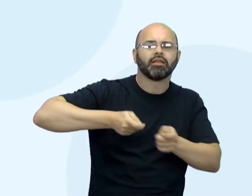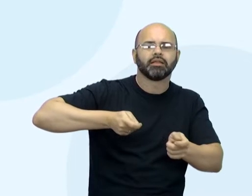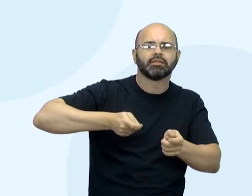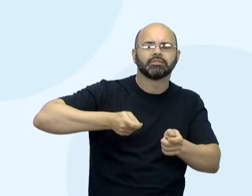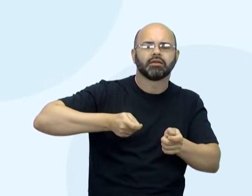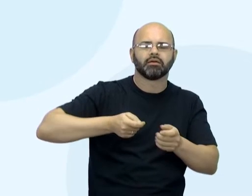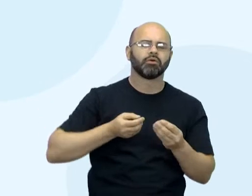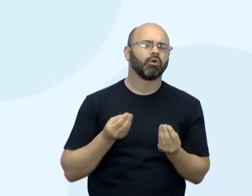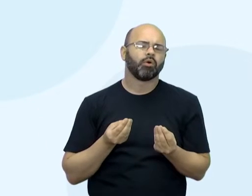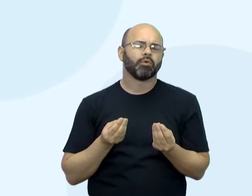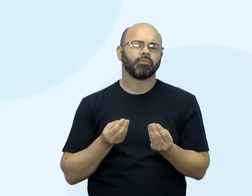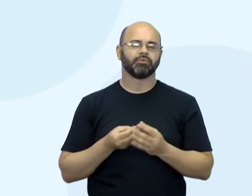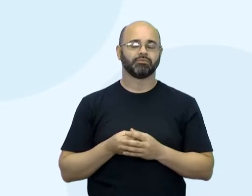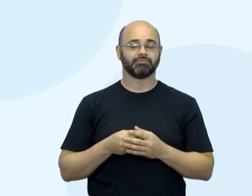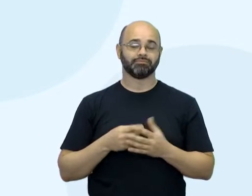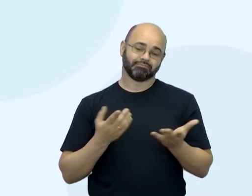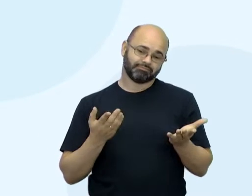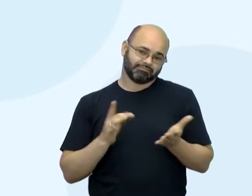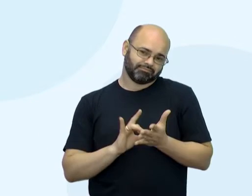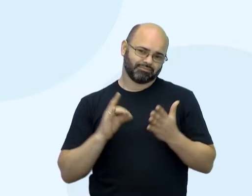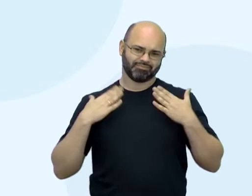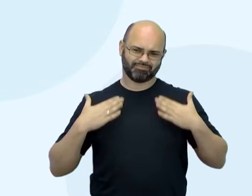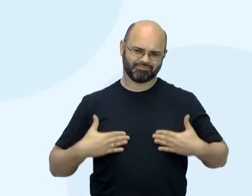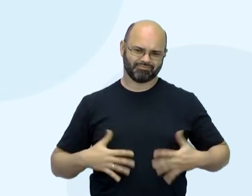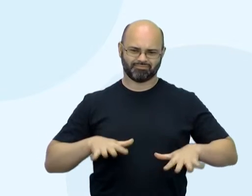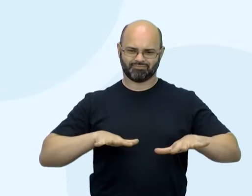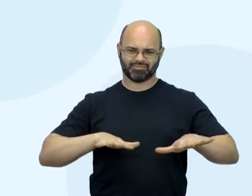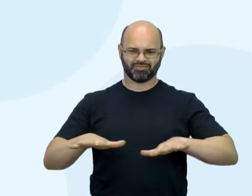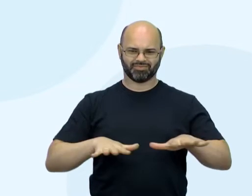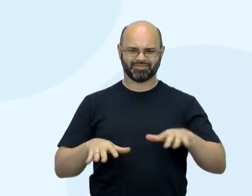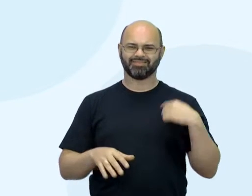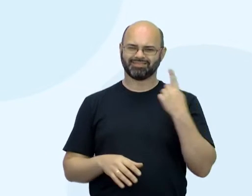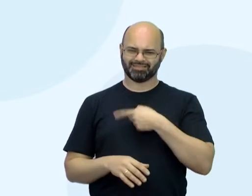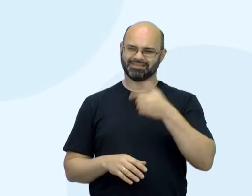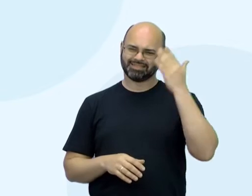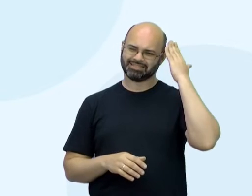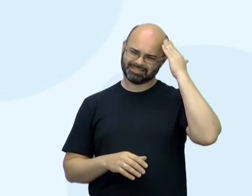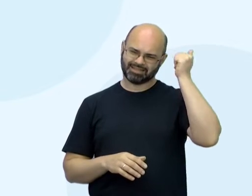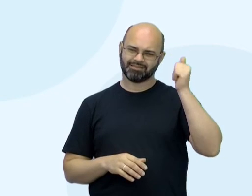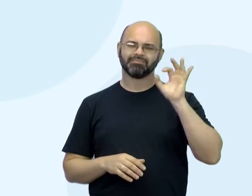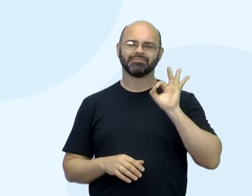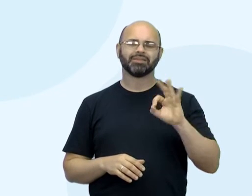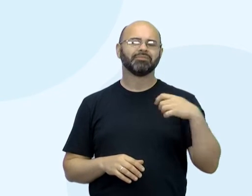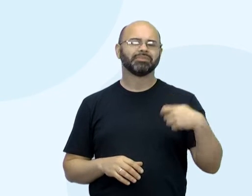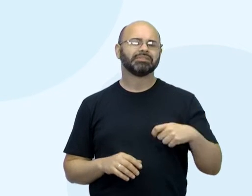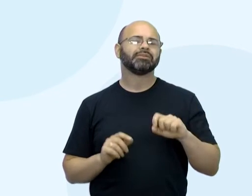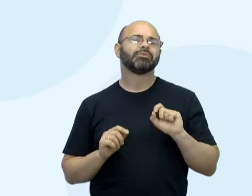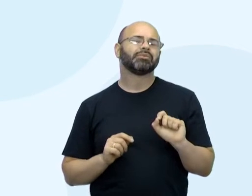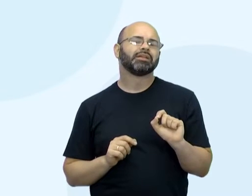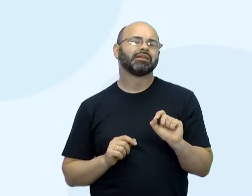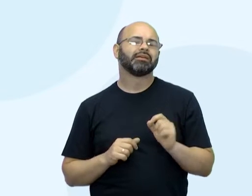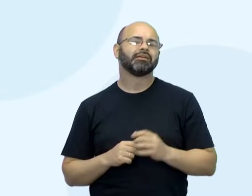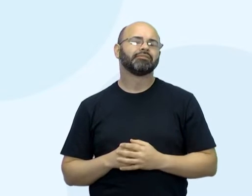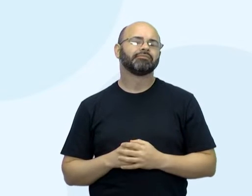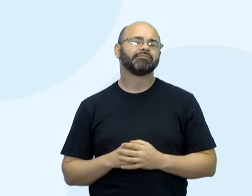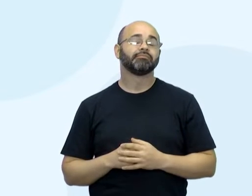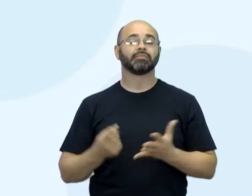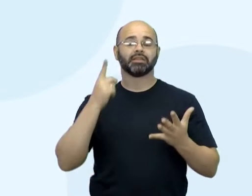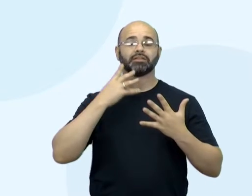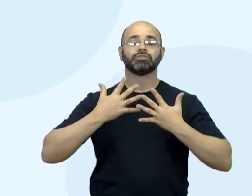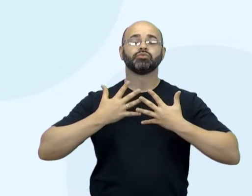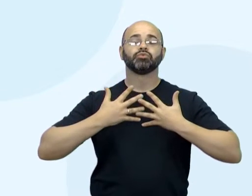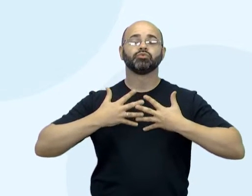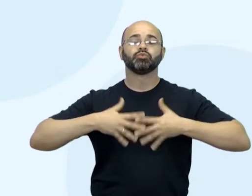movimentação, nós sabemos que para ela acontecer, é necessário que a gente tenha a